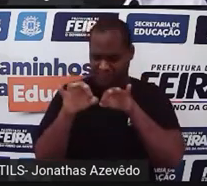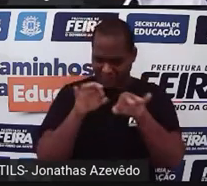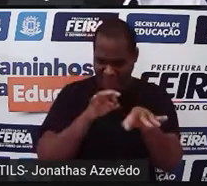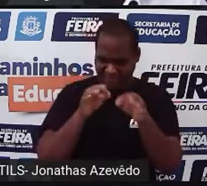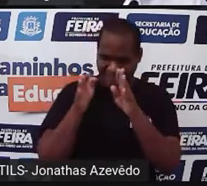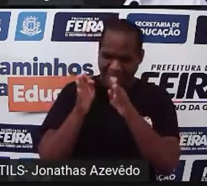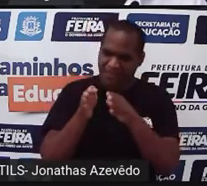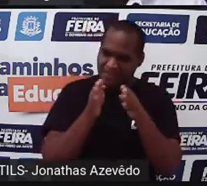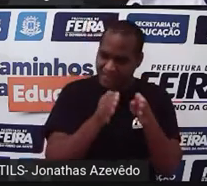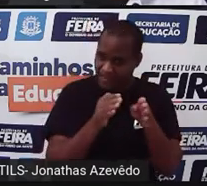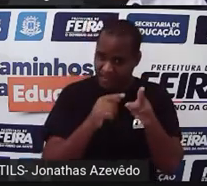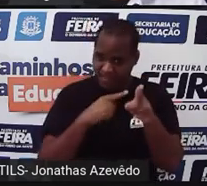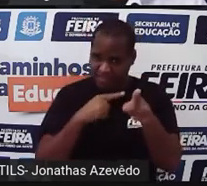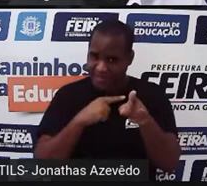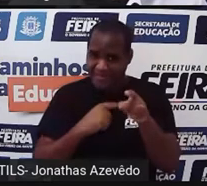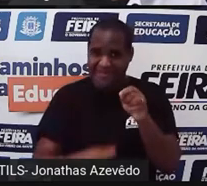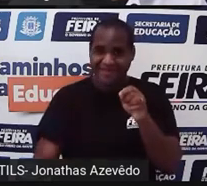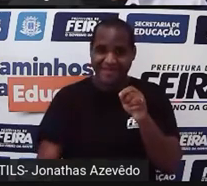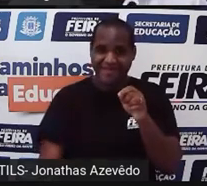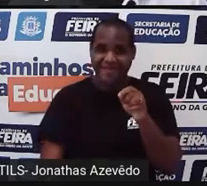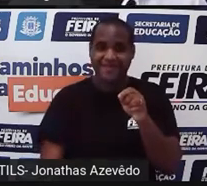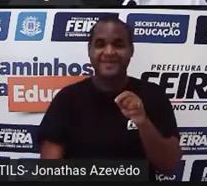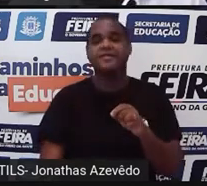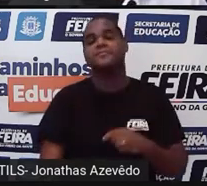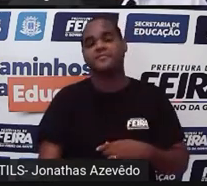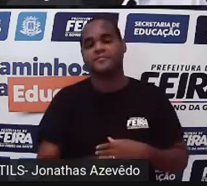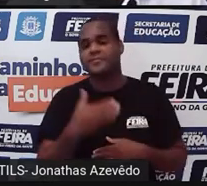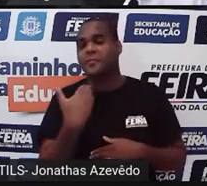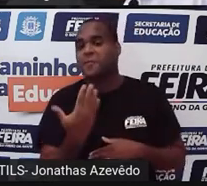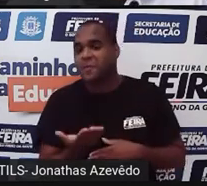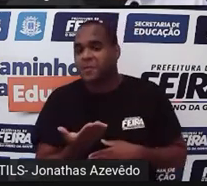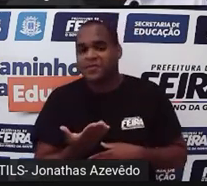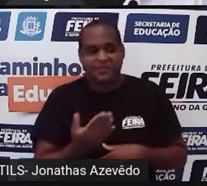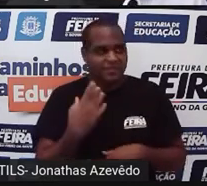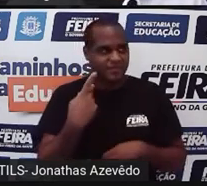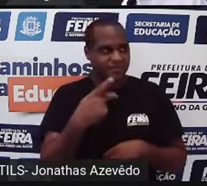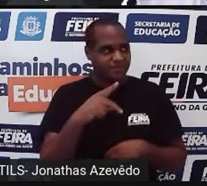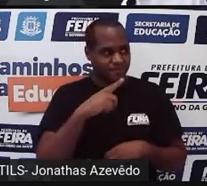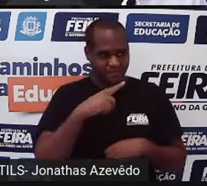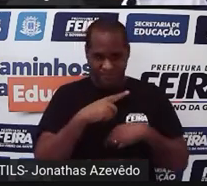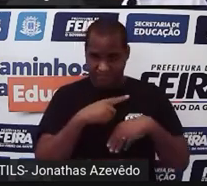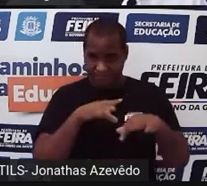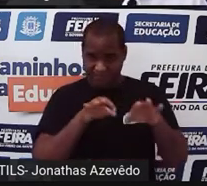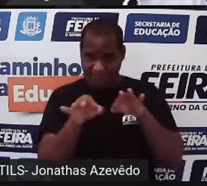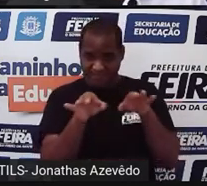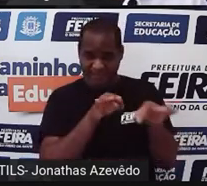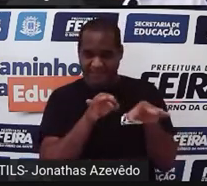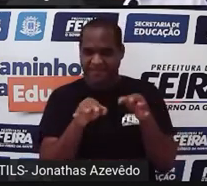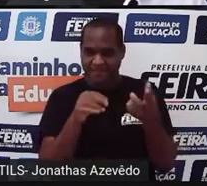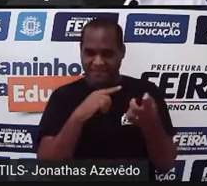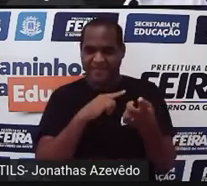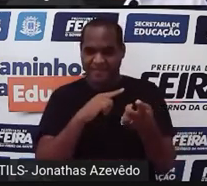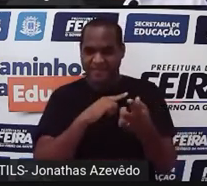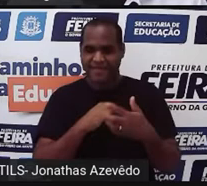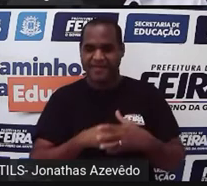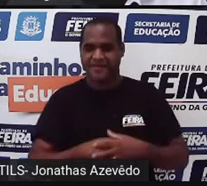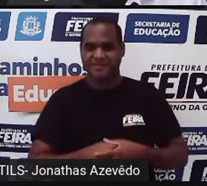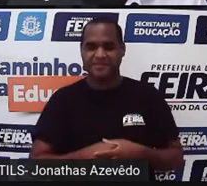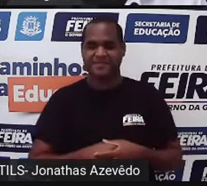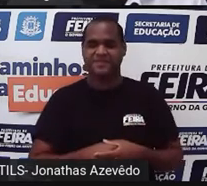pessoinha organizada? E aí, você acha que você é uma pessoa